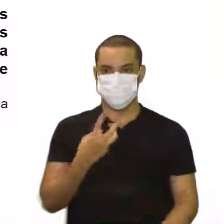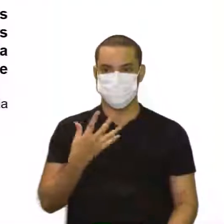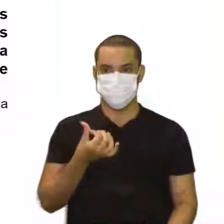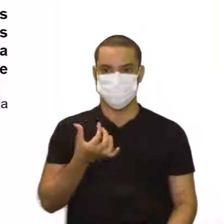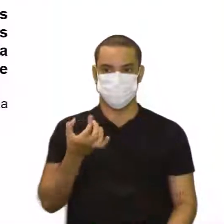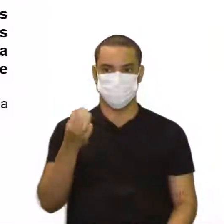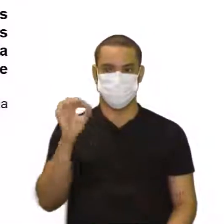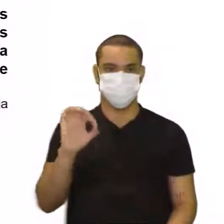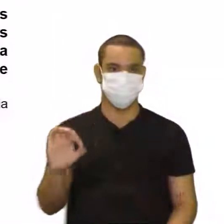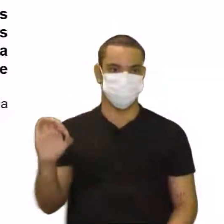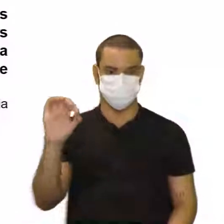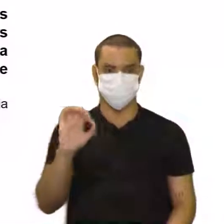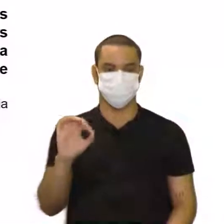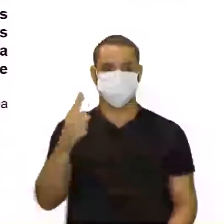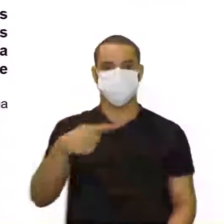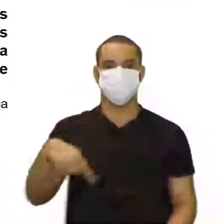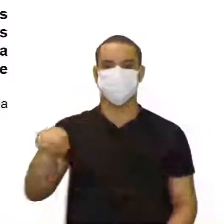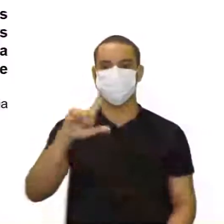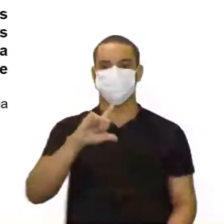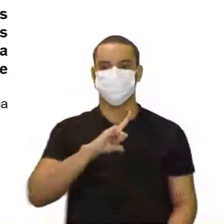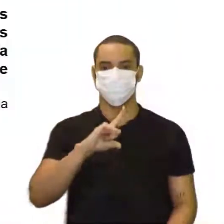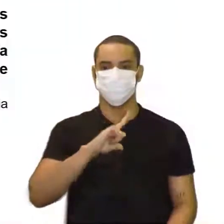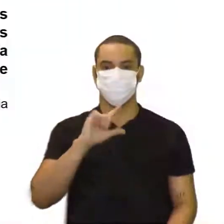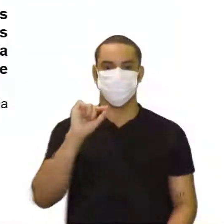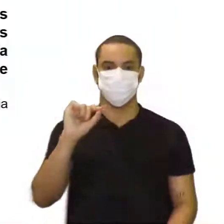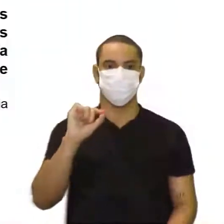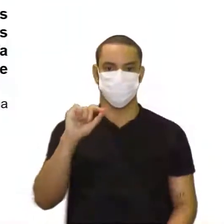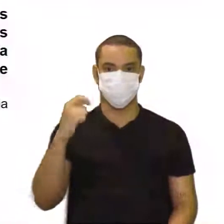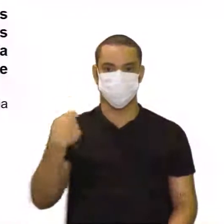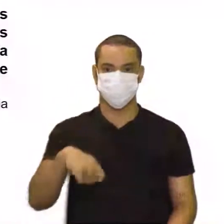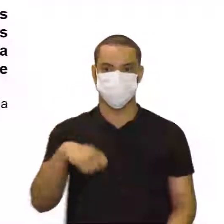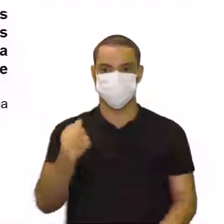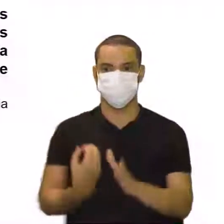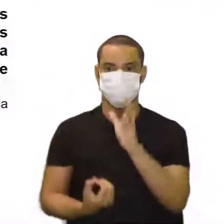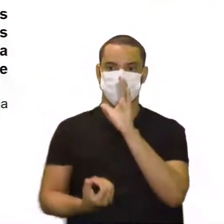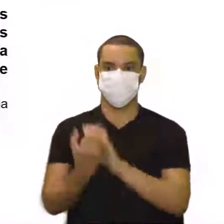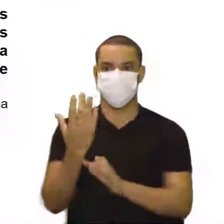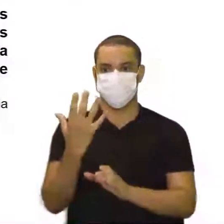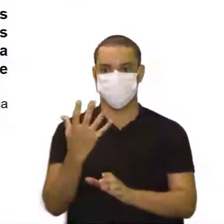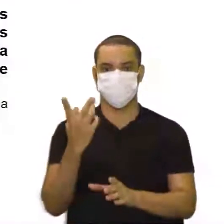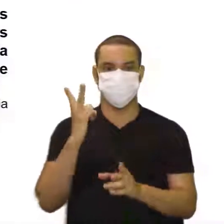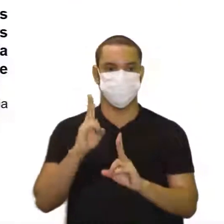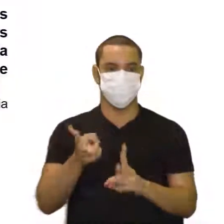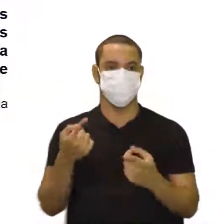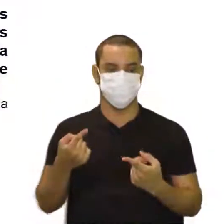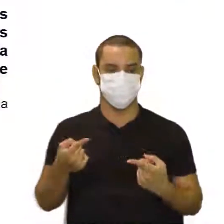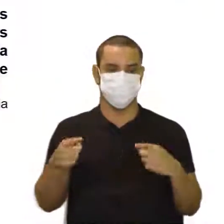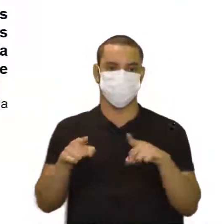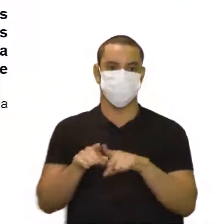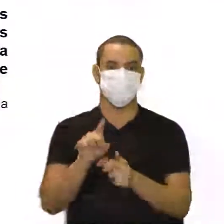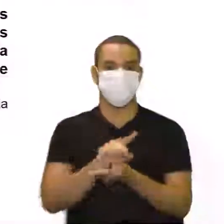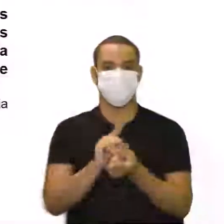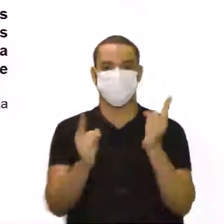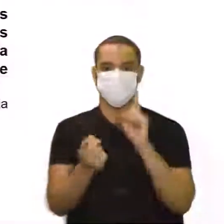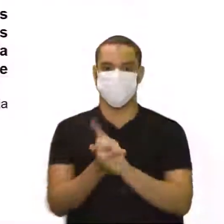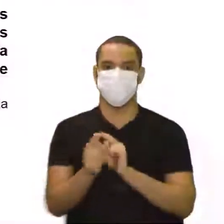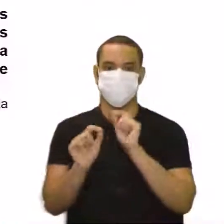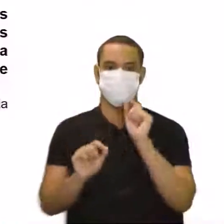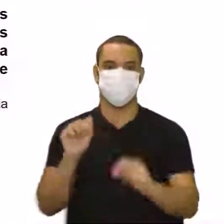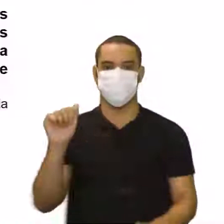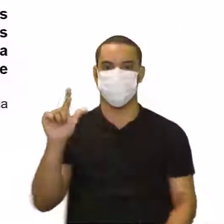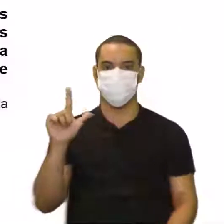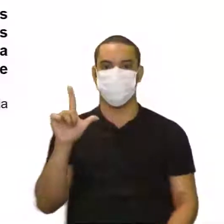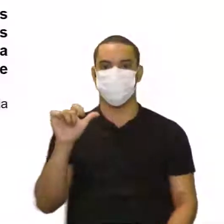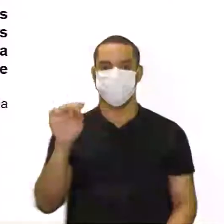graus, você tem aí, ele vai gerar essa corrente contínua, tá, pessoal? Ao contrário dos alternadores,